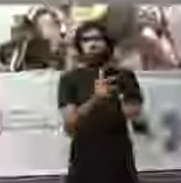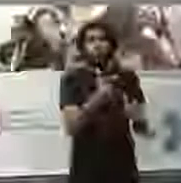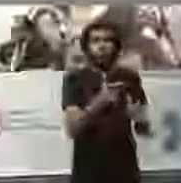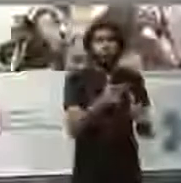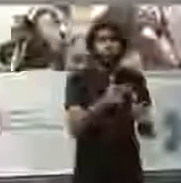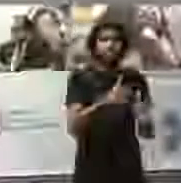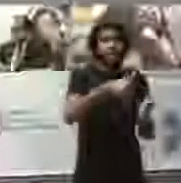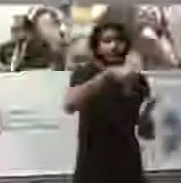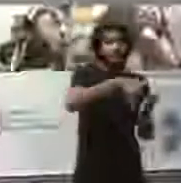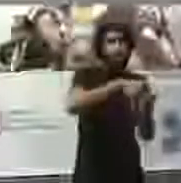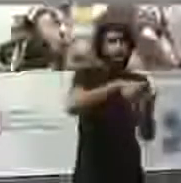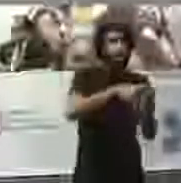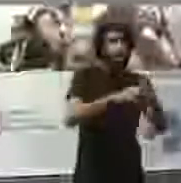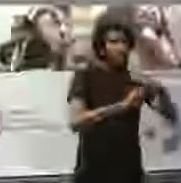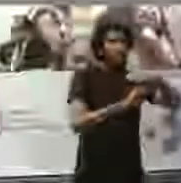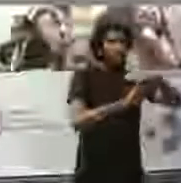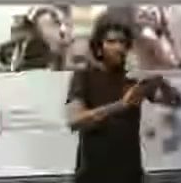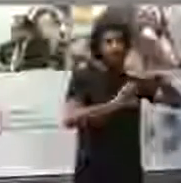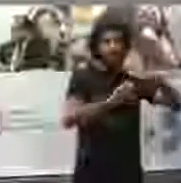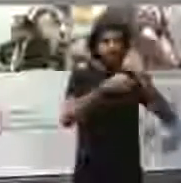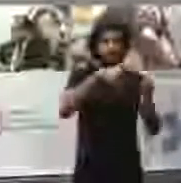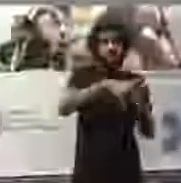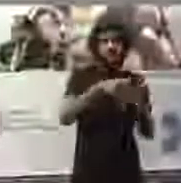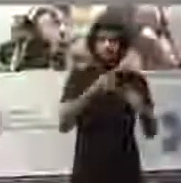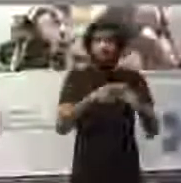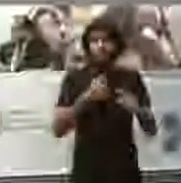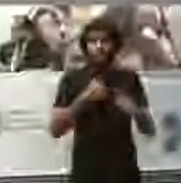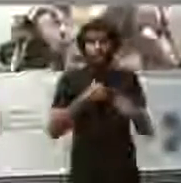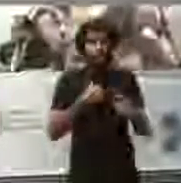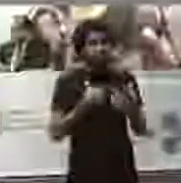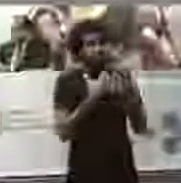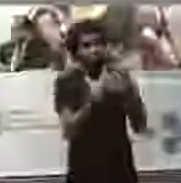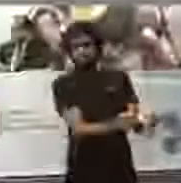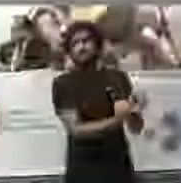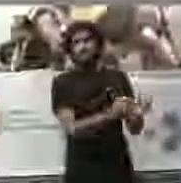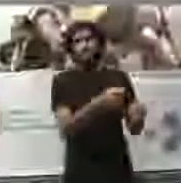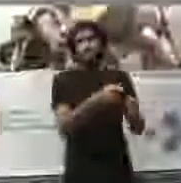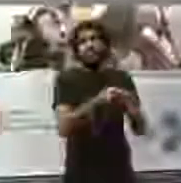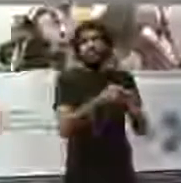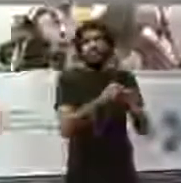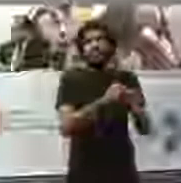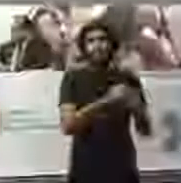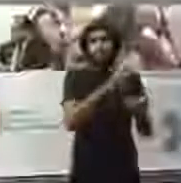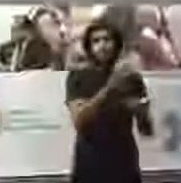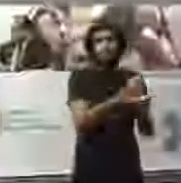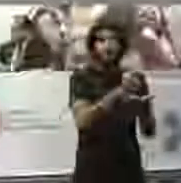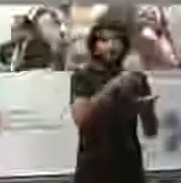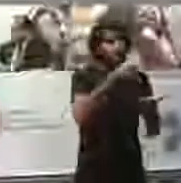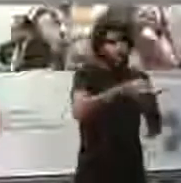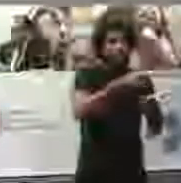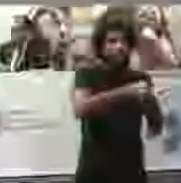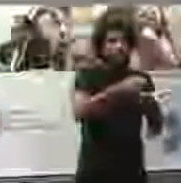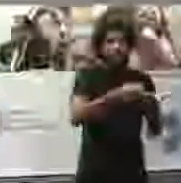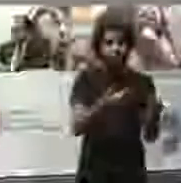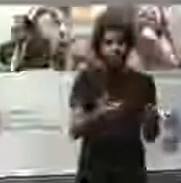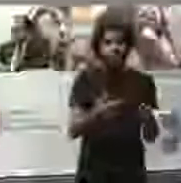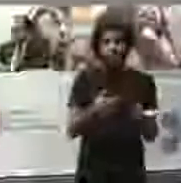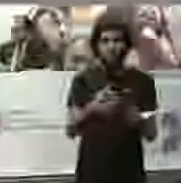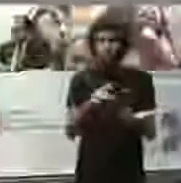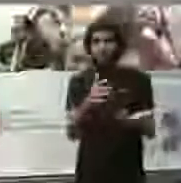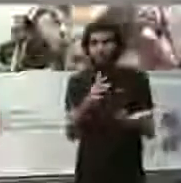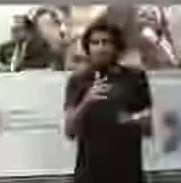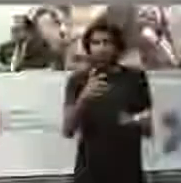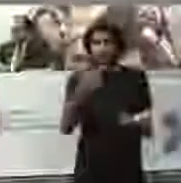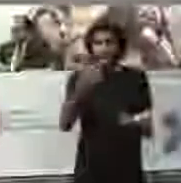pagando é indenizatória porque eu me recusei a fazer o pagamento do contrato anterior ea prorrogação do contrato anterior que custava 20